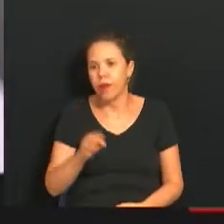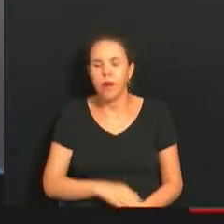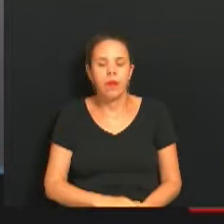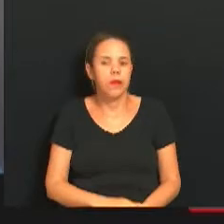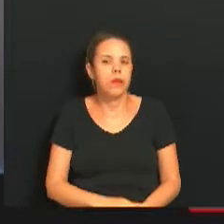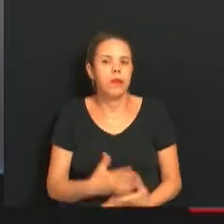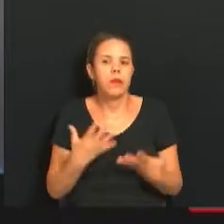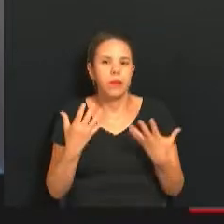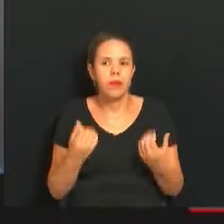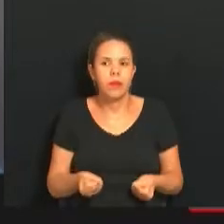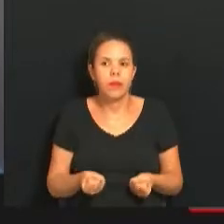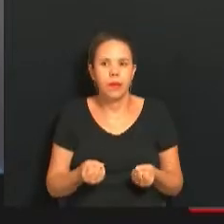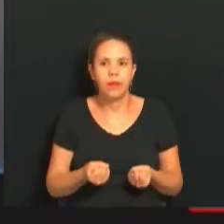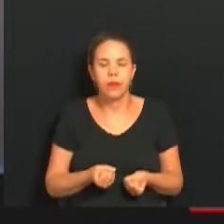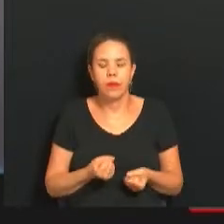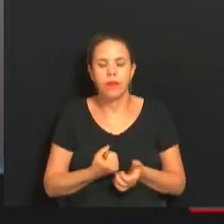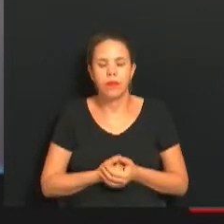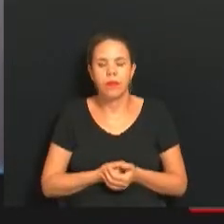adotar